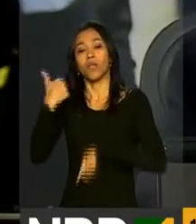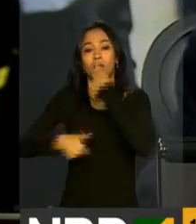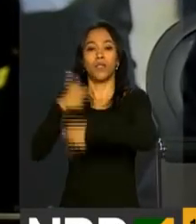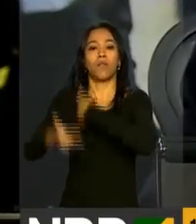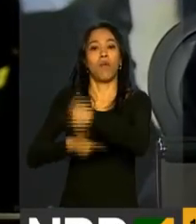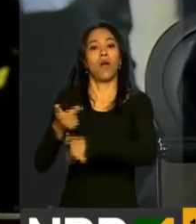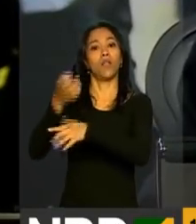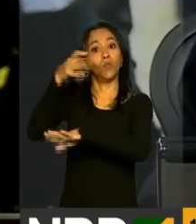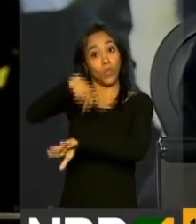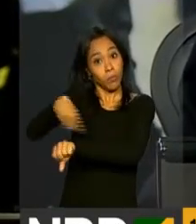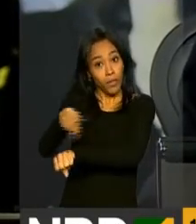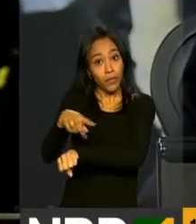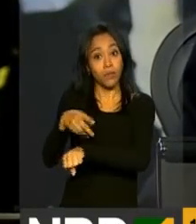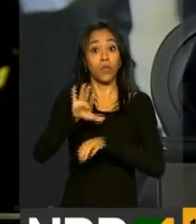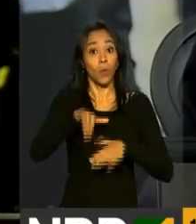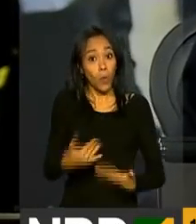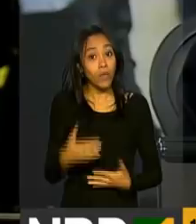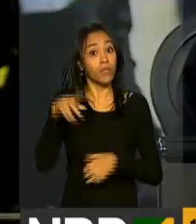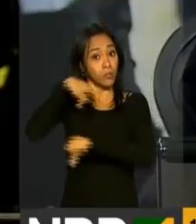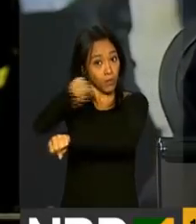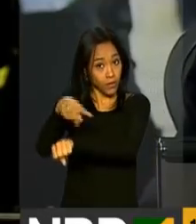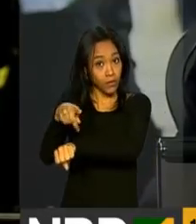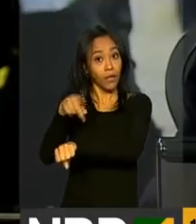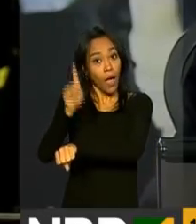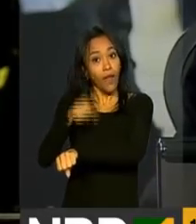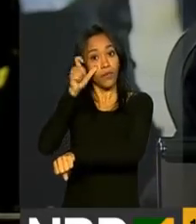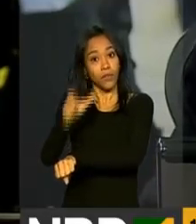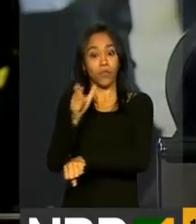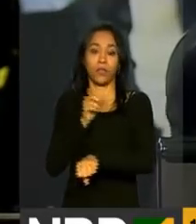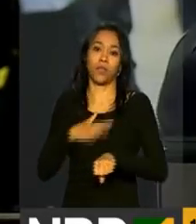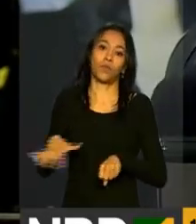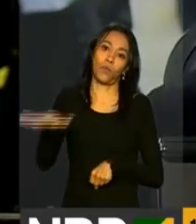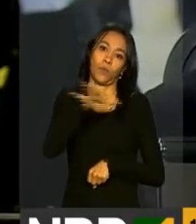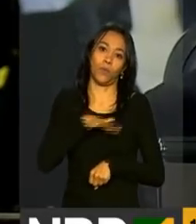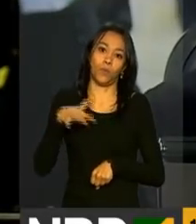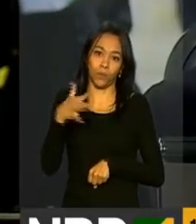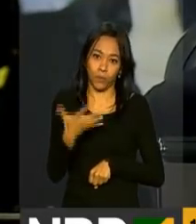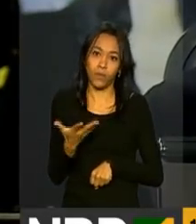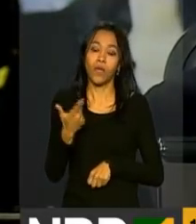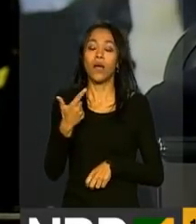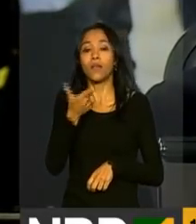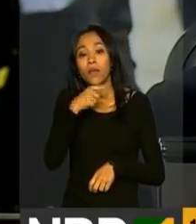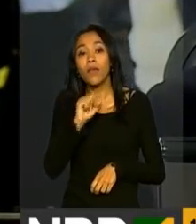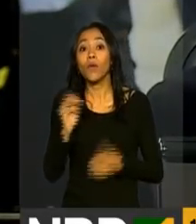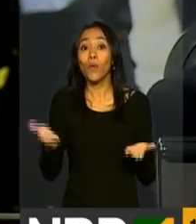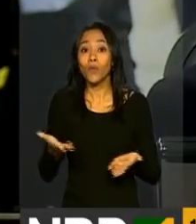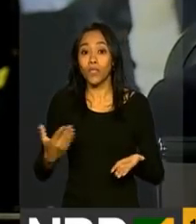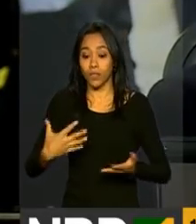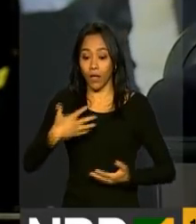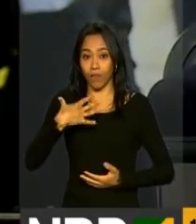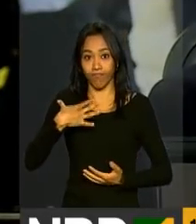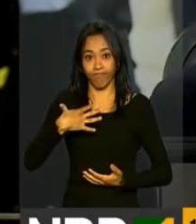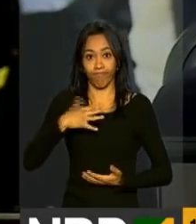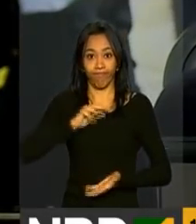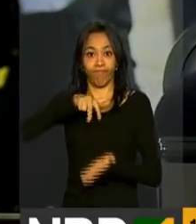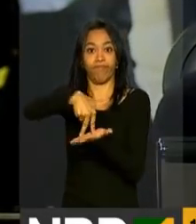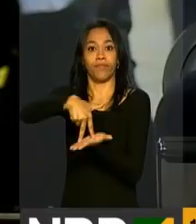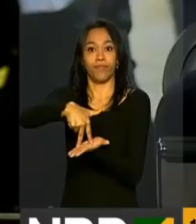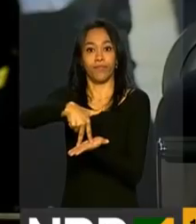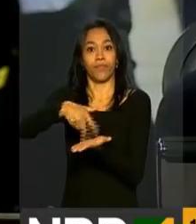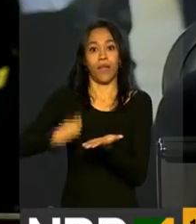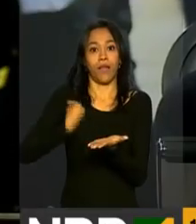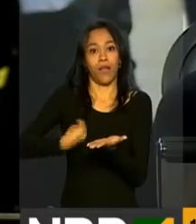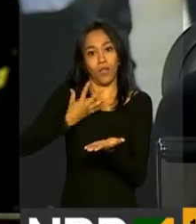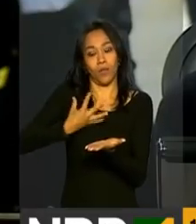quando são ações de estado elas interessam a todos por tudo interessa quem hoje está no poder interessa quem amanhã